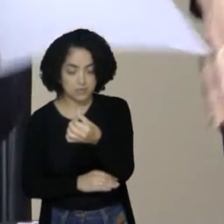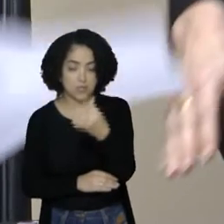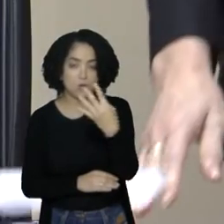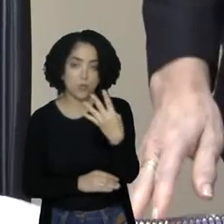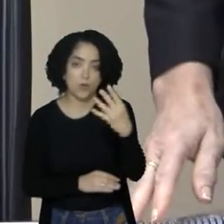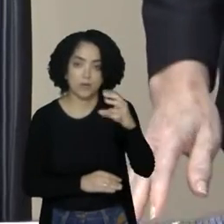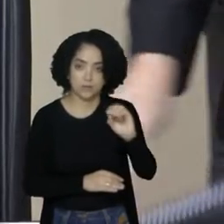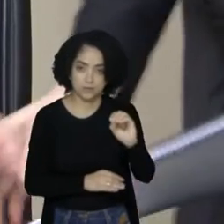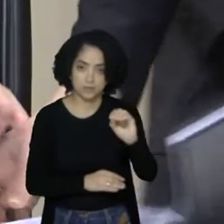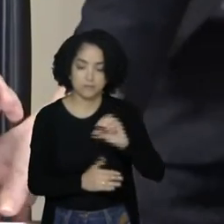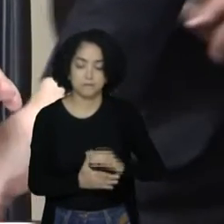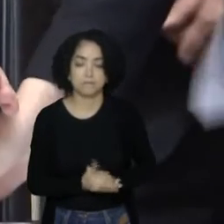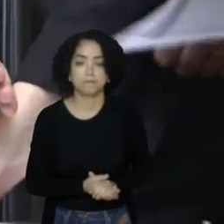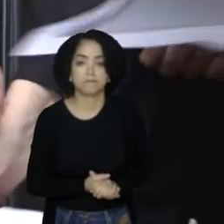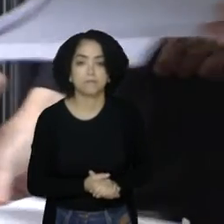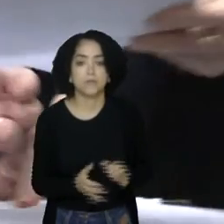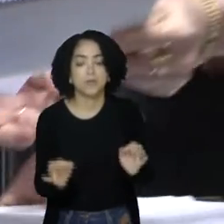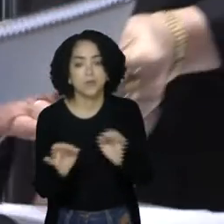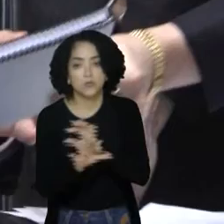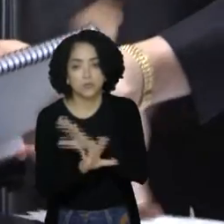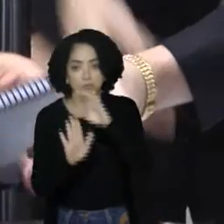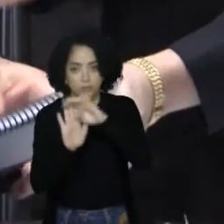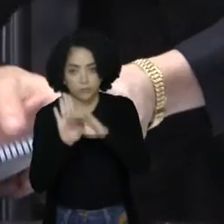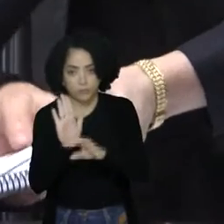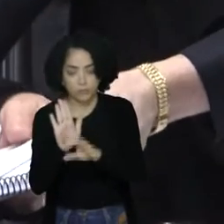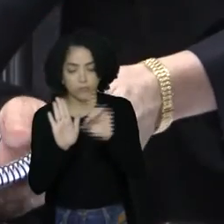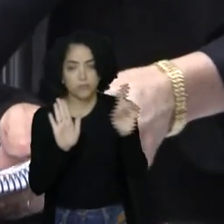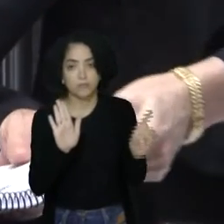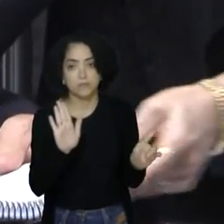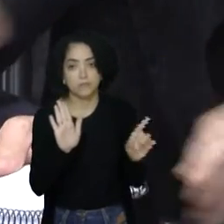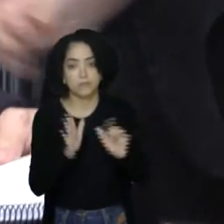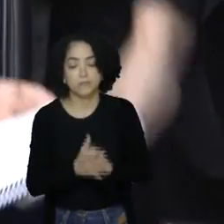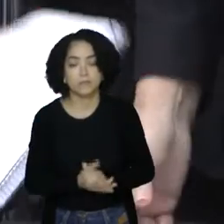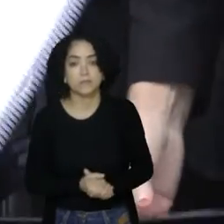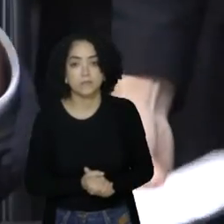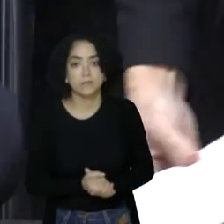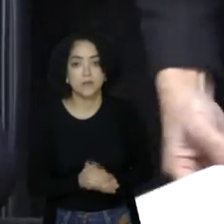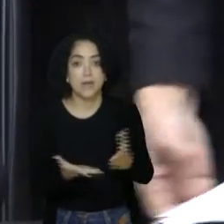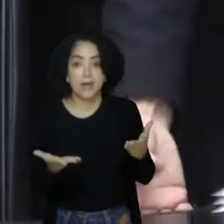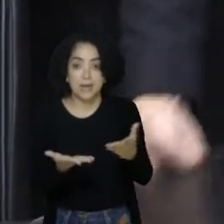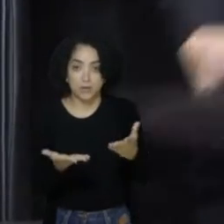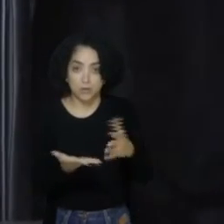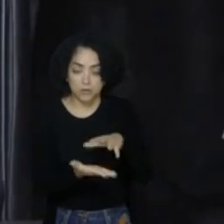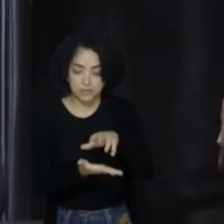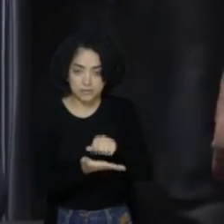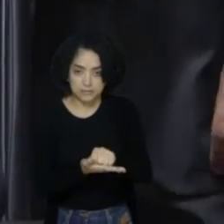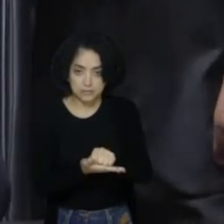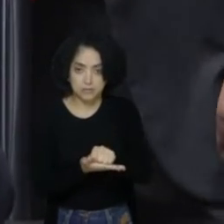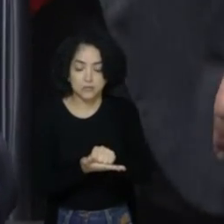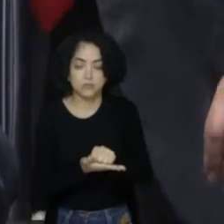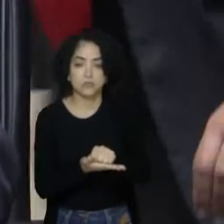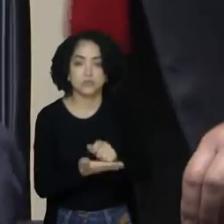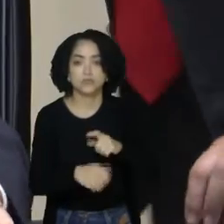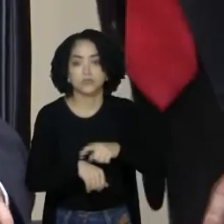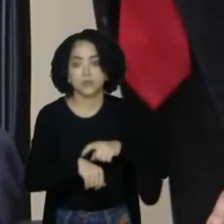640. Fim da ordem do dia. Escritos em